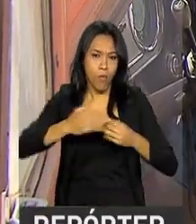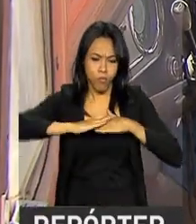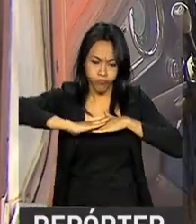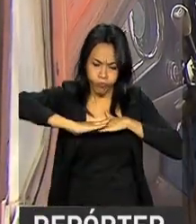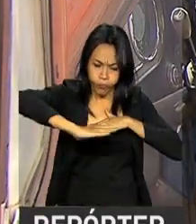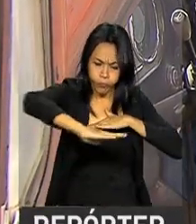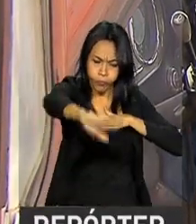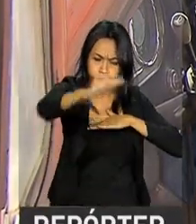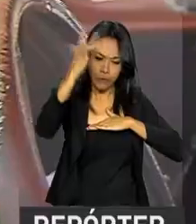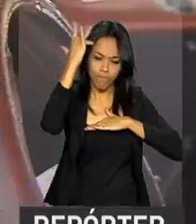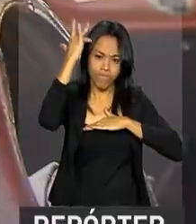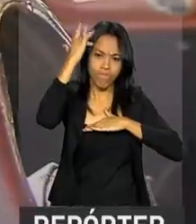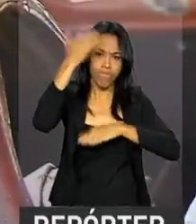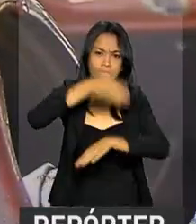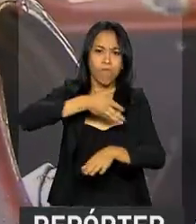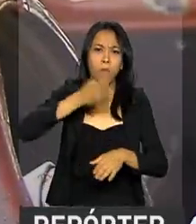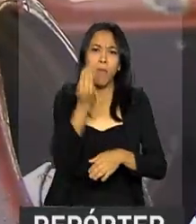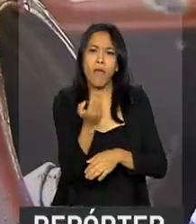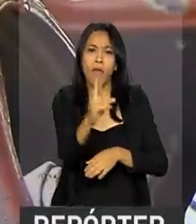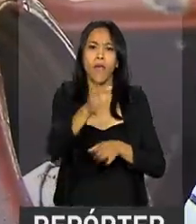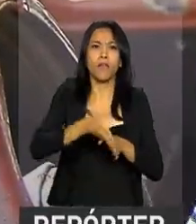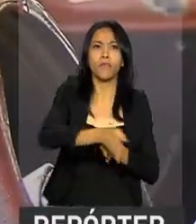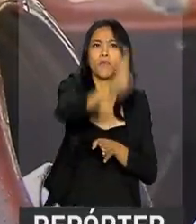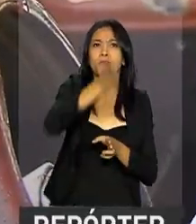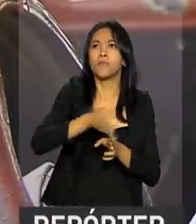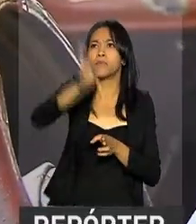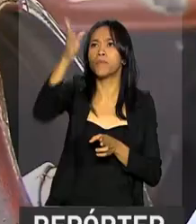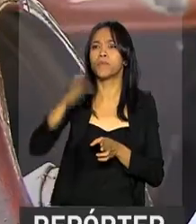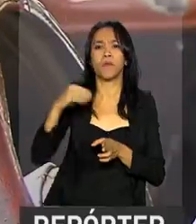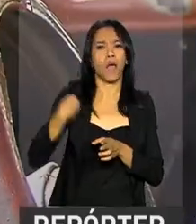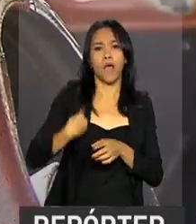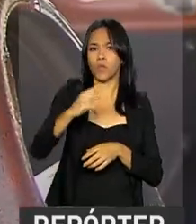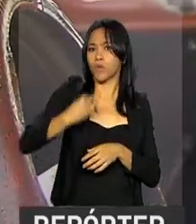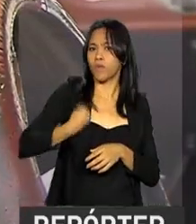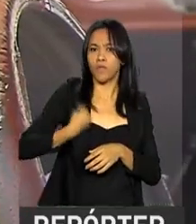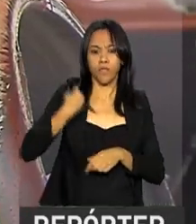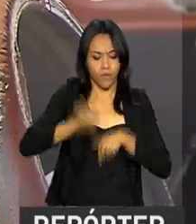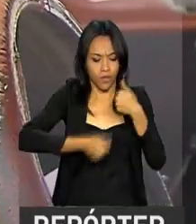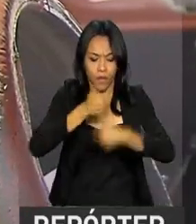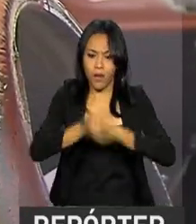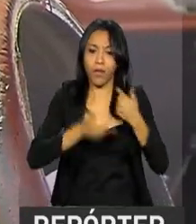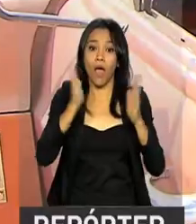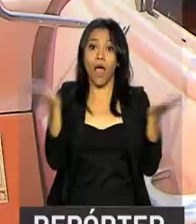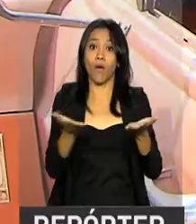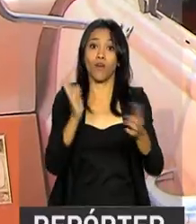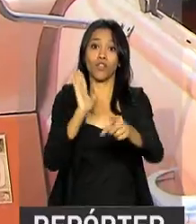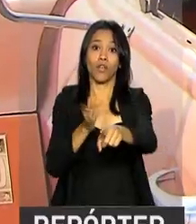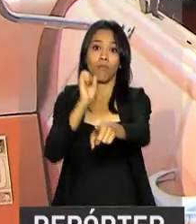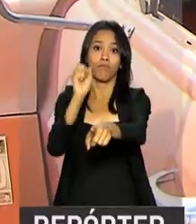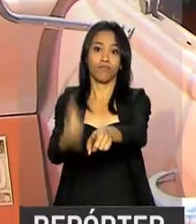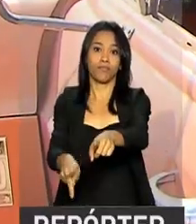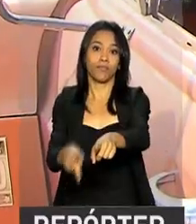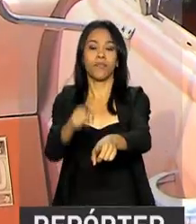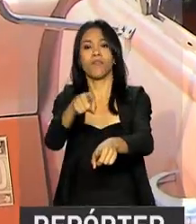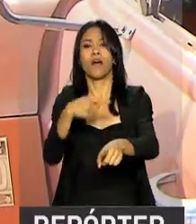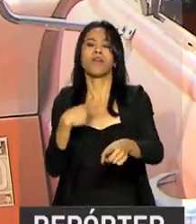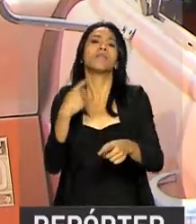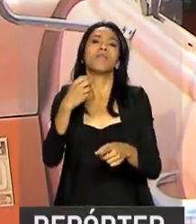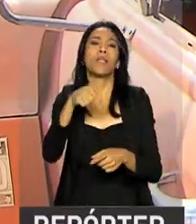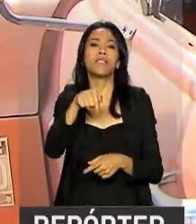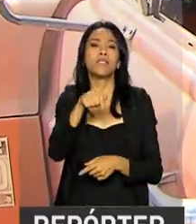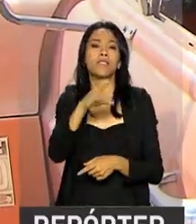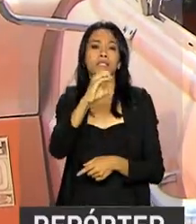conservadas ele dedicou mais da metade da vida as estradas agora já aposentado faz fretes pela 0